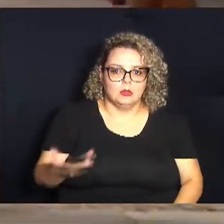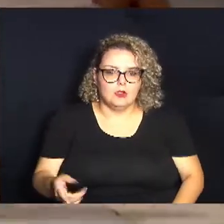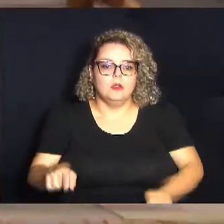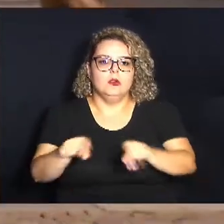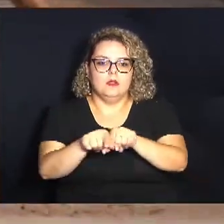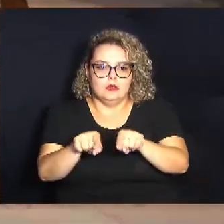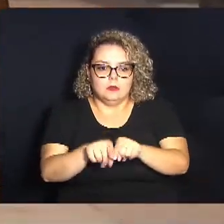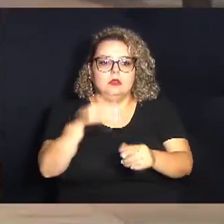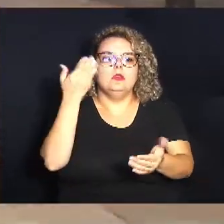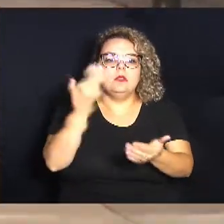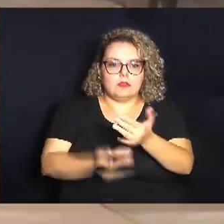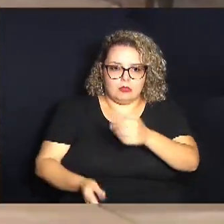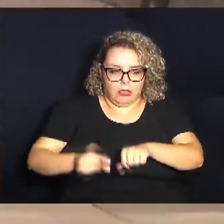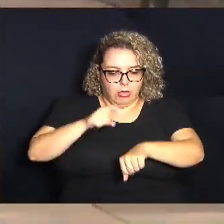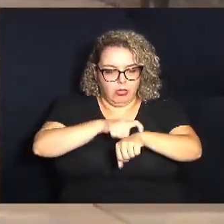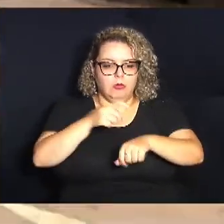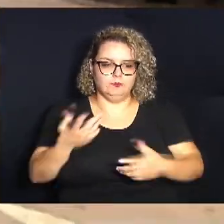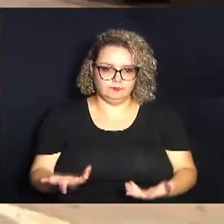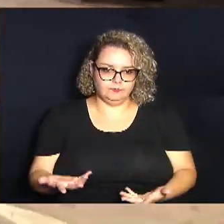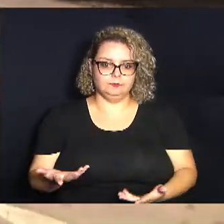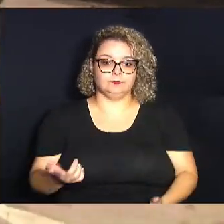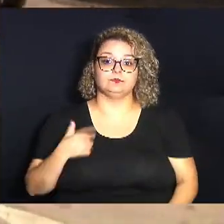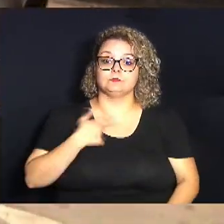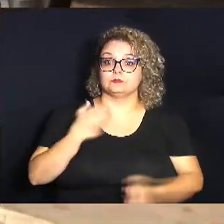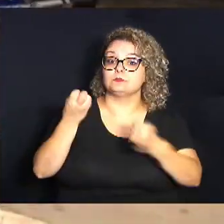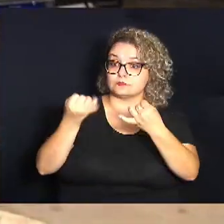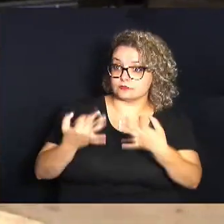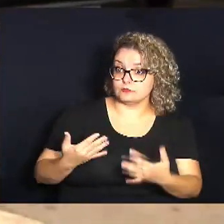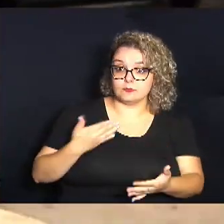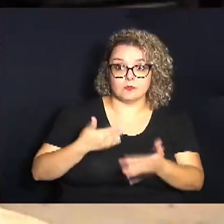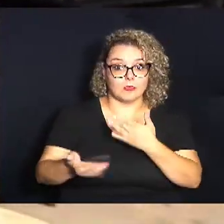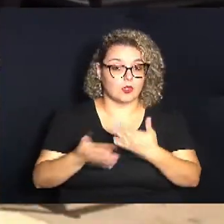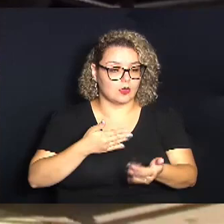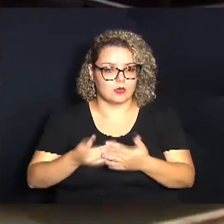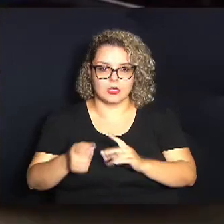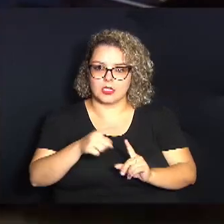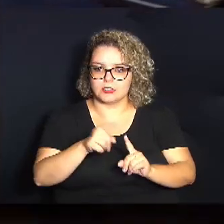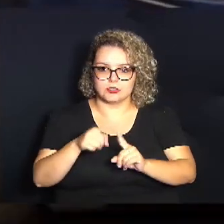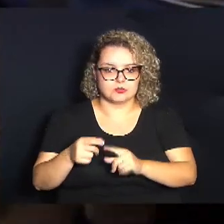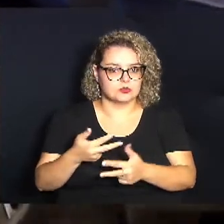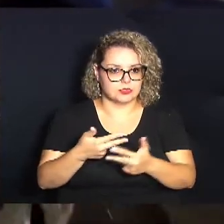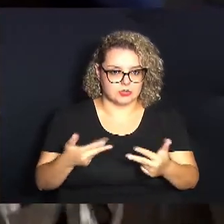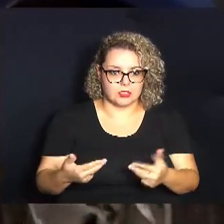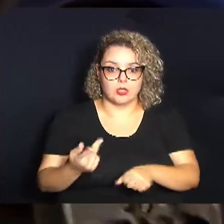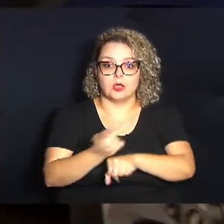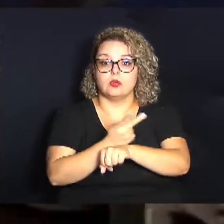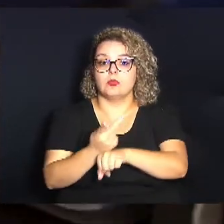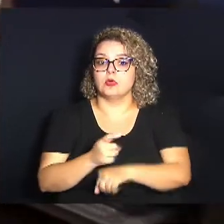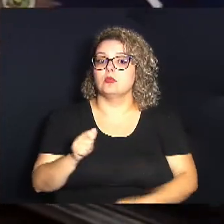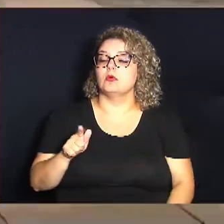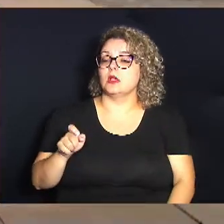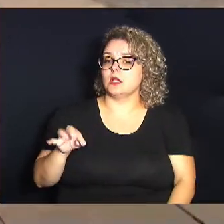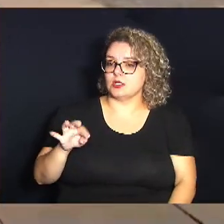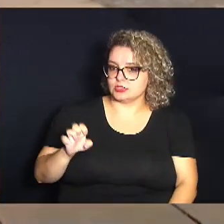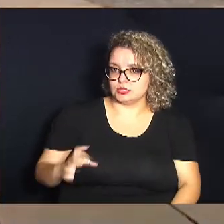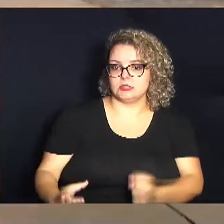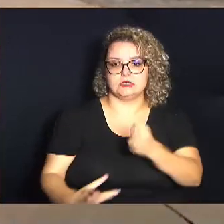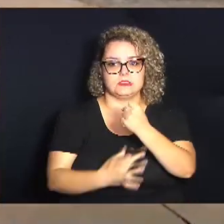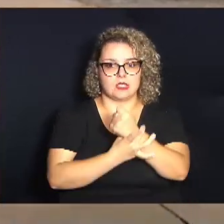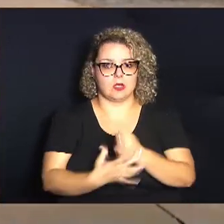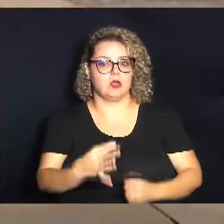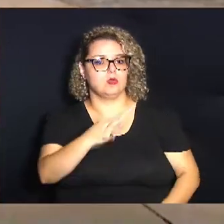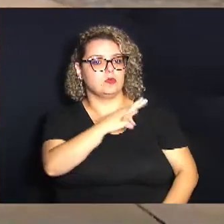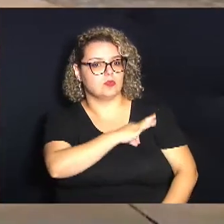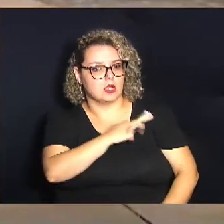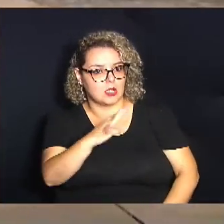ficar perdida por algum tempo. E a gente orienta que qualquer tipo de situação procure um agente de segurança pública, procure o guarda